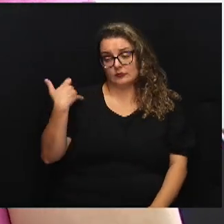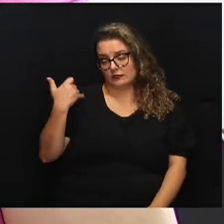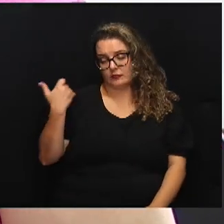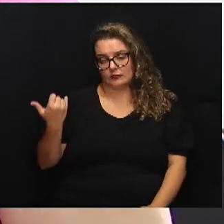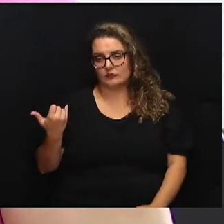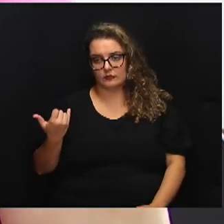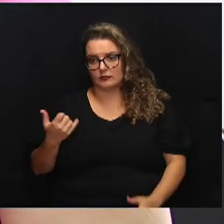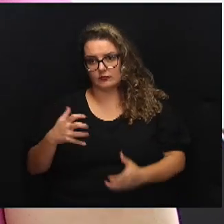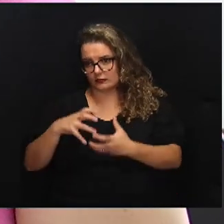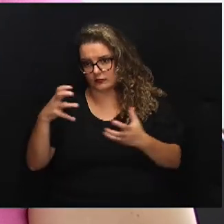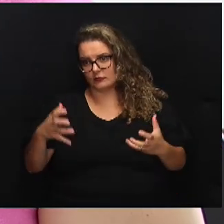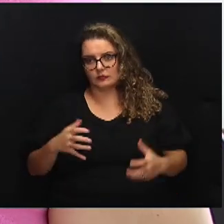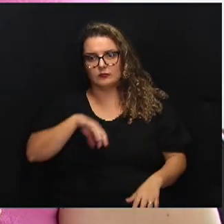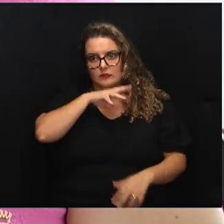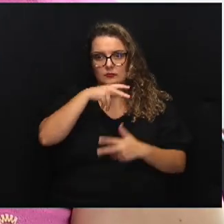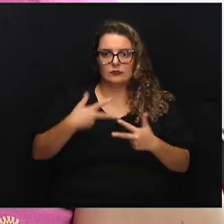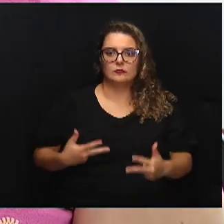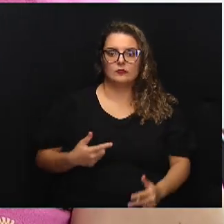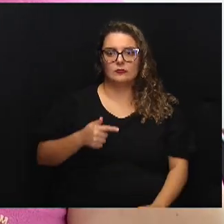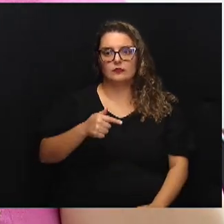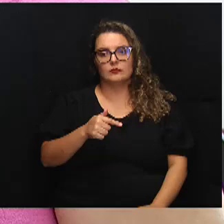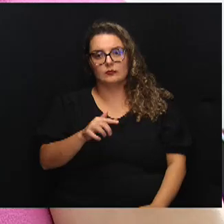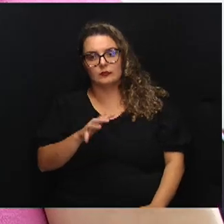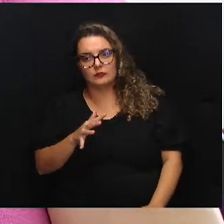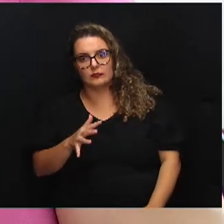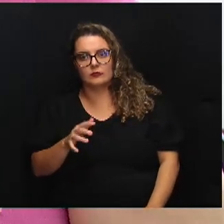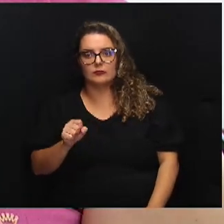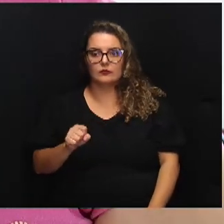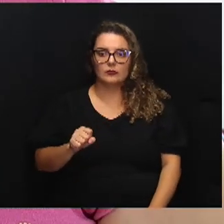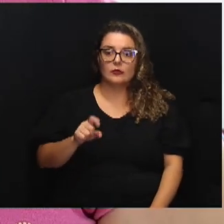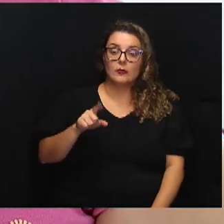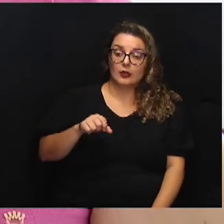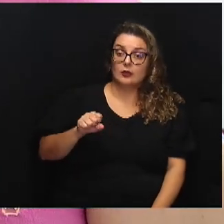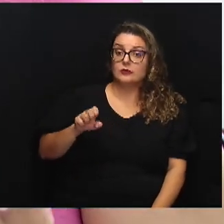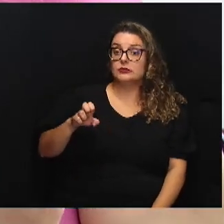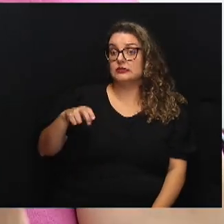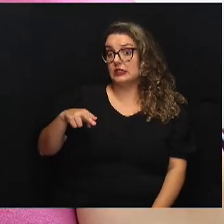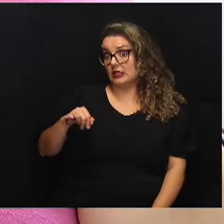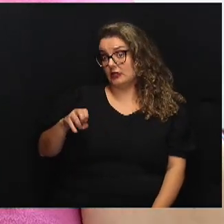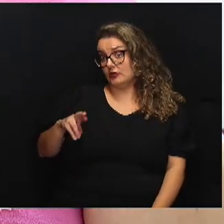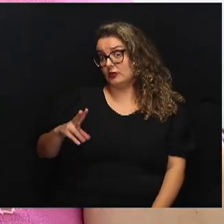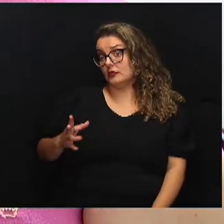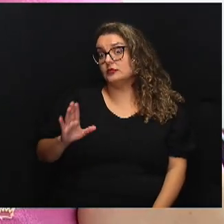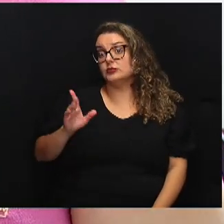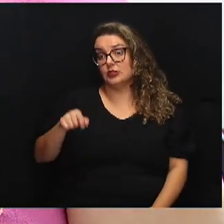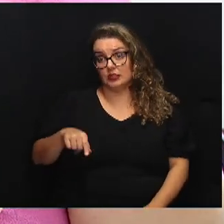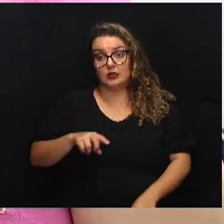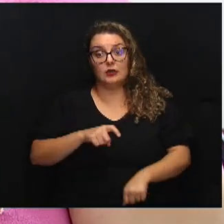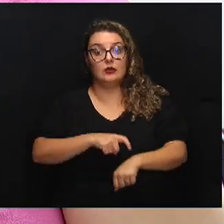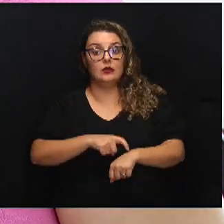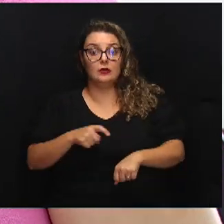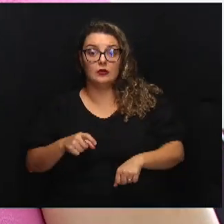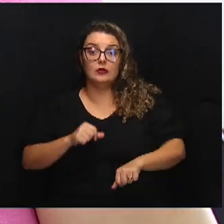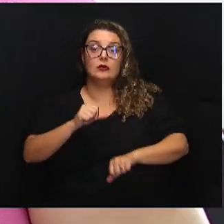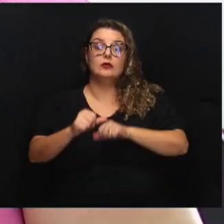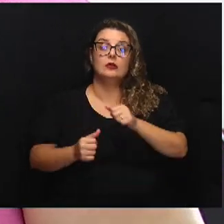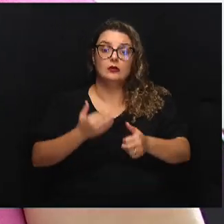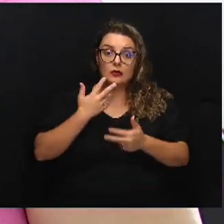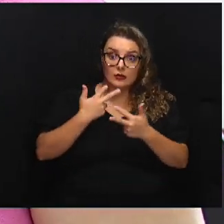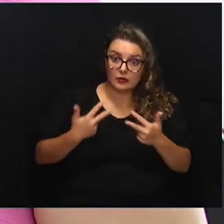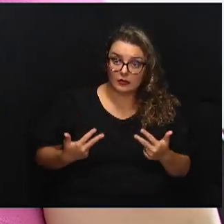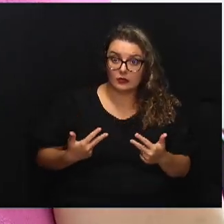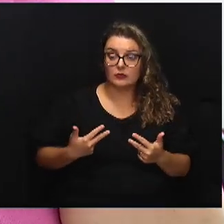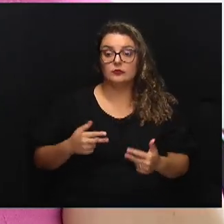7, 8 anos, ele já começa a entrar na idade sênior. Ele não é um idoso, mas já está na idade sênior. Então, já é a hora de começar a trocar ração por uma ração